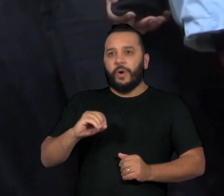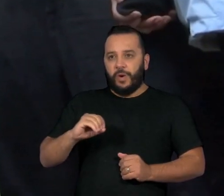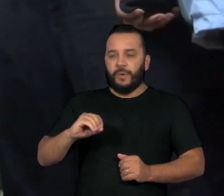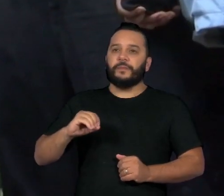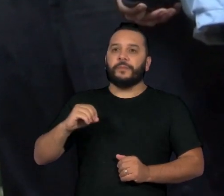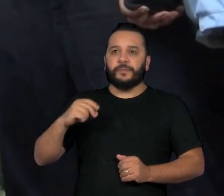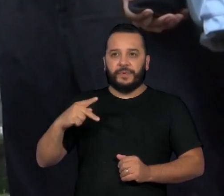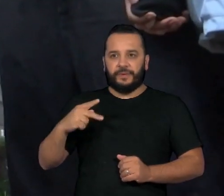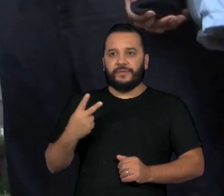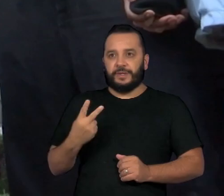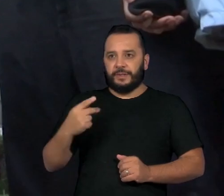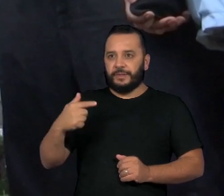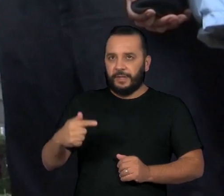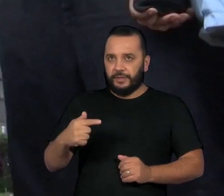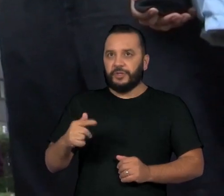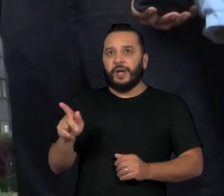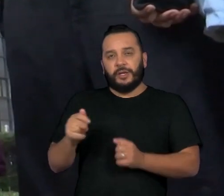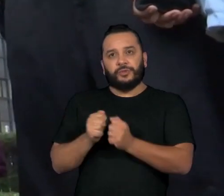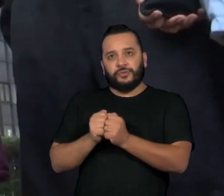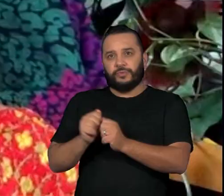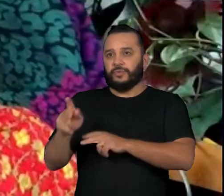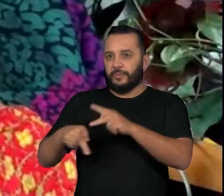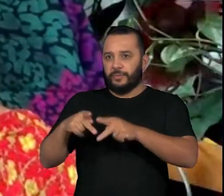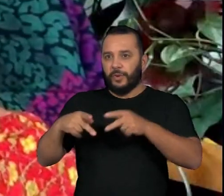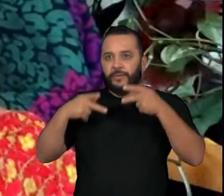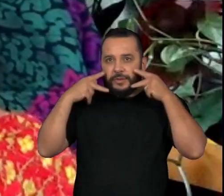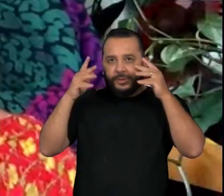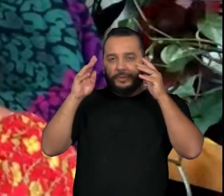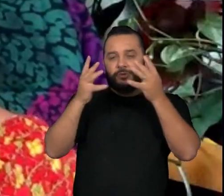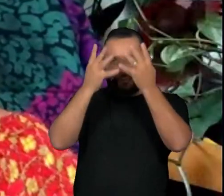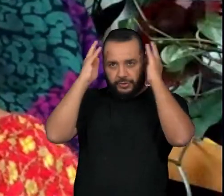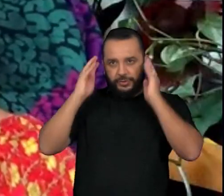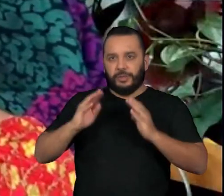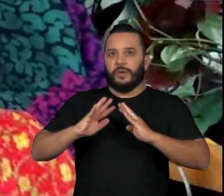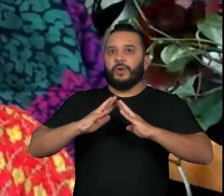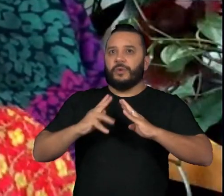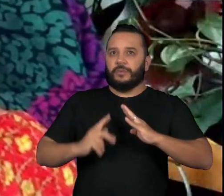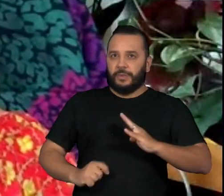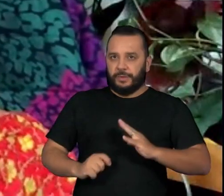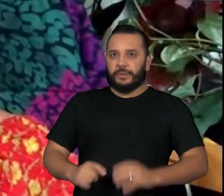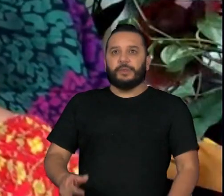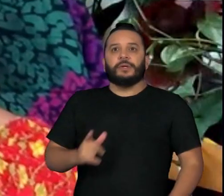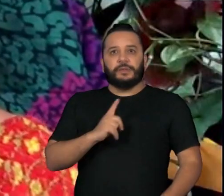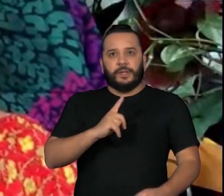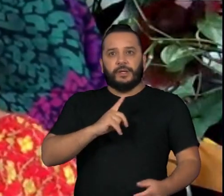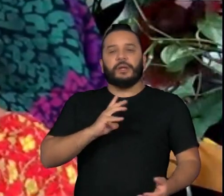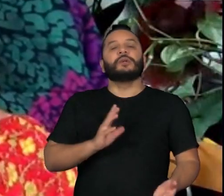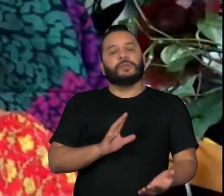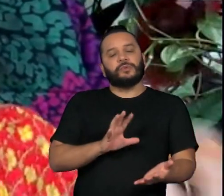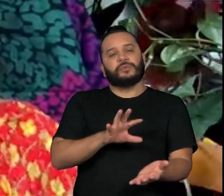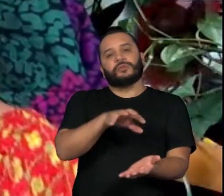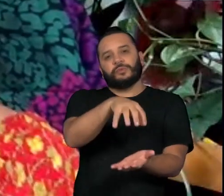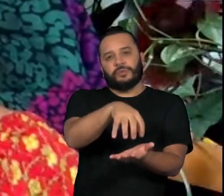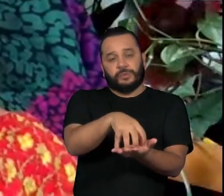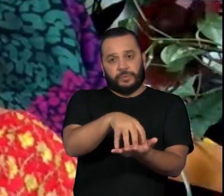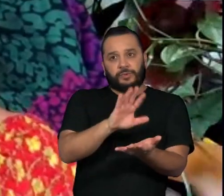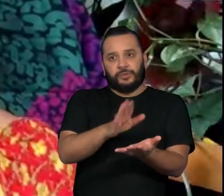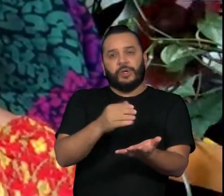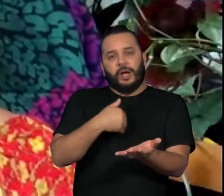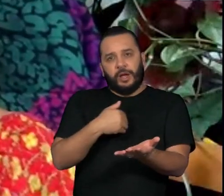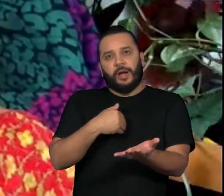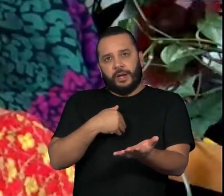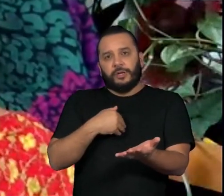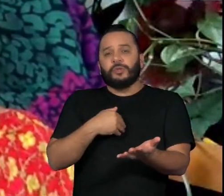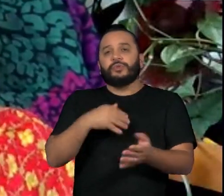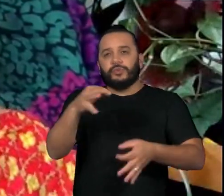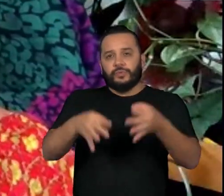caminha junto com os povos originários. A gente vai lançar um fundo da Juventude por Justiça Climática em apoio com